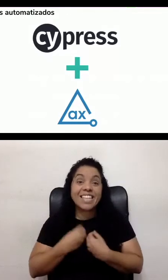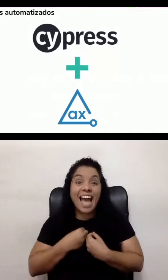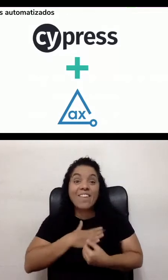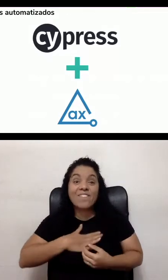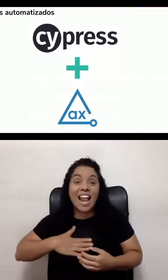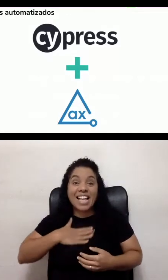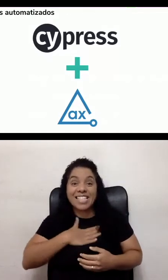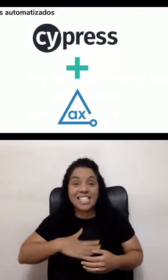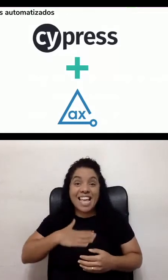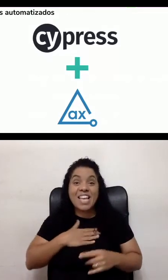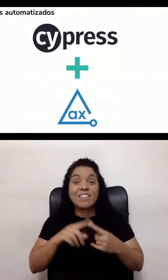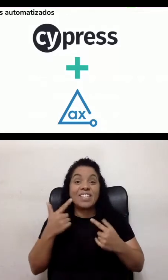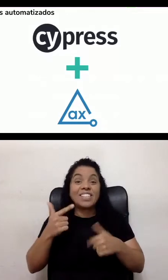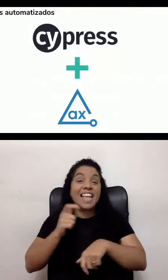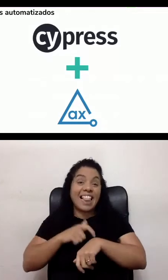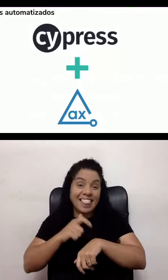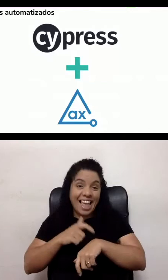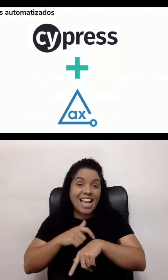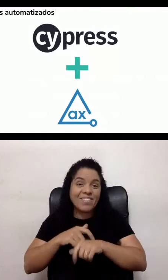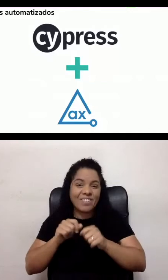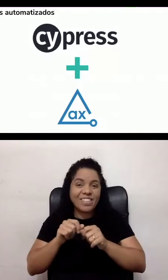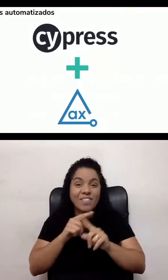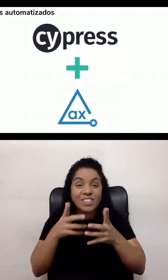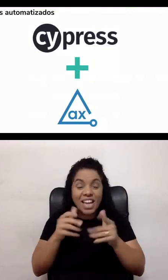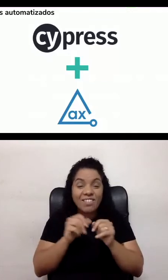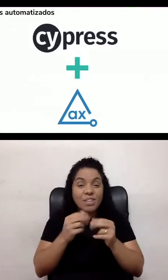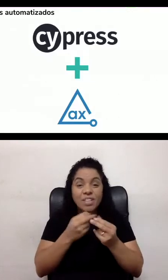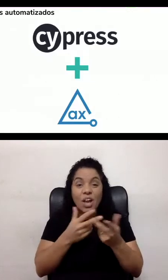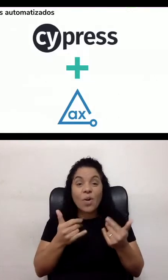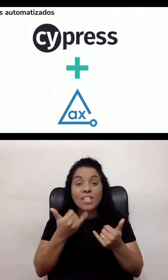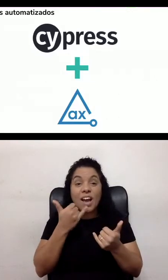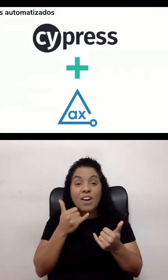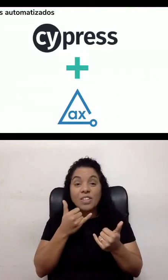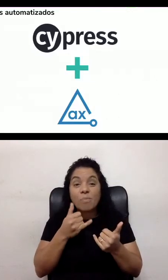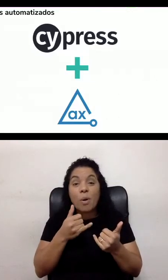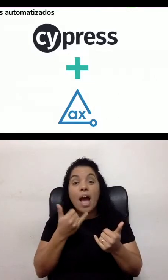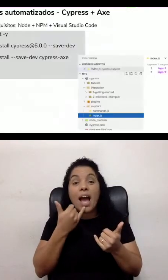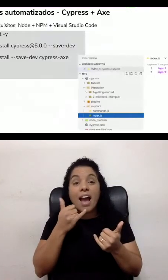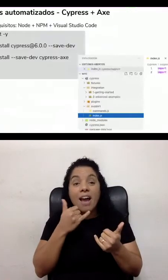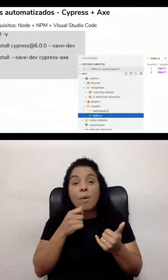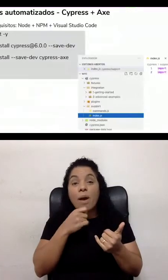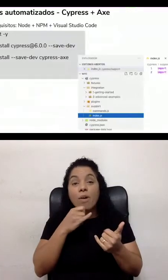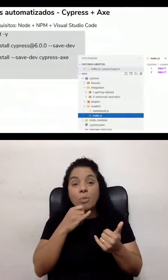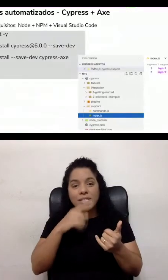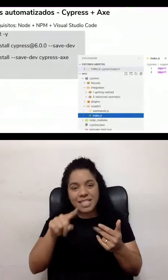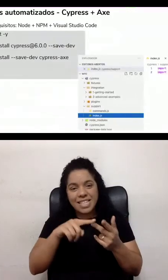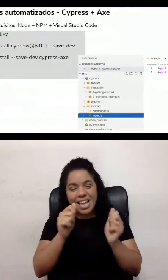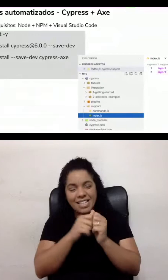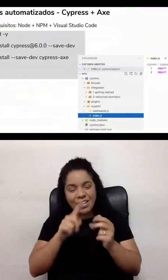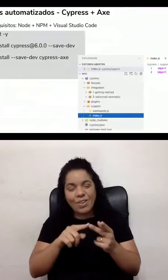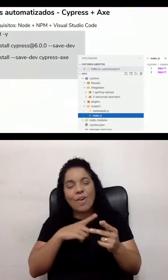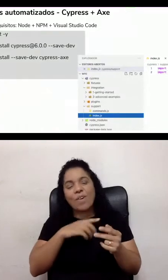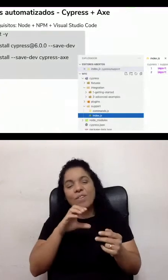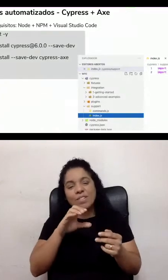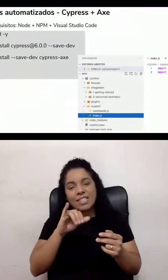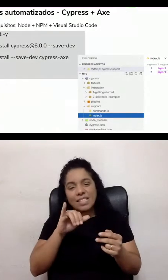eu tô sem tempo de fazer, mas eu quero ainda fazer muita coisa automatizada com o Cypress e o Axie. Então, gente, o que eu